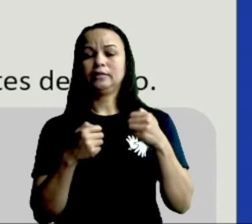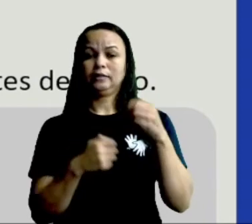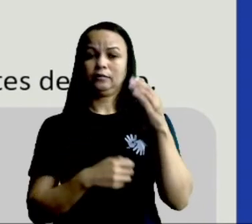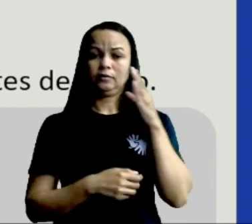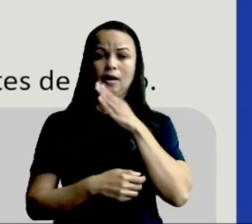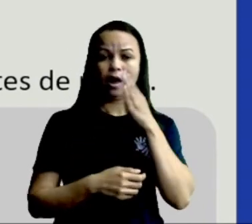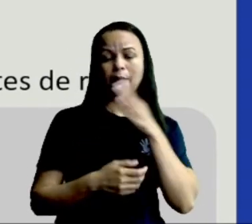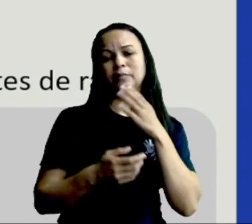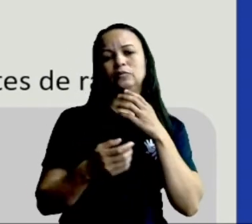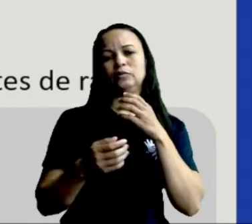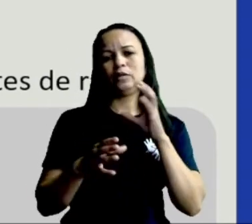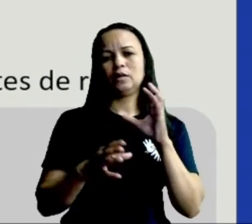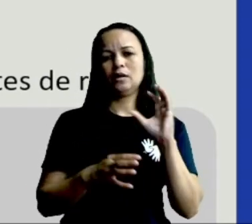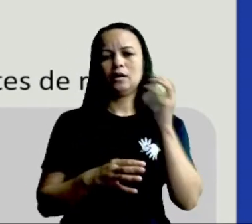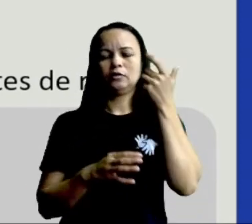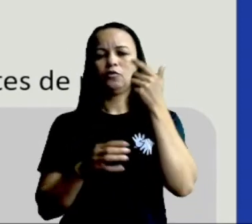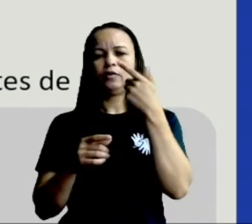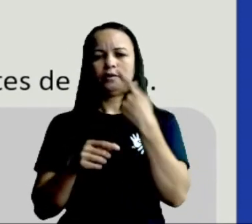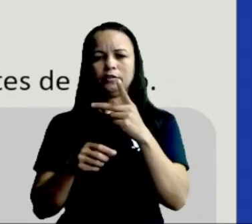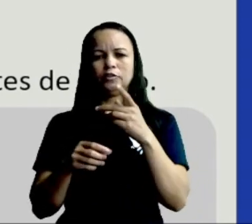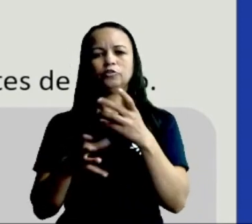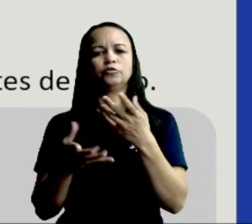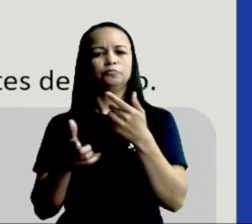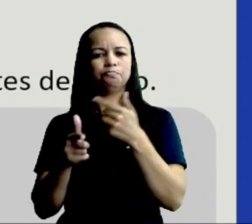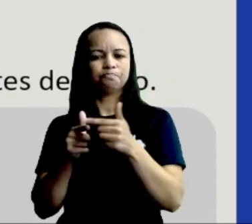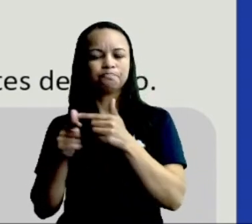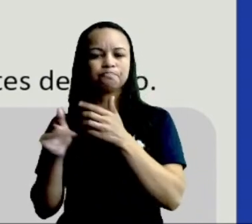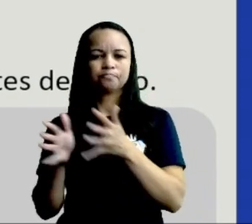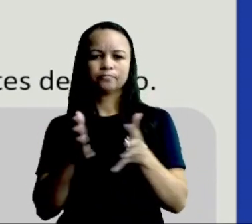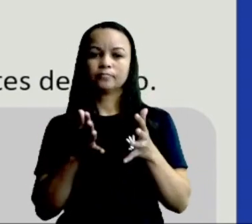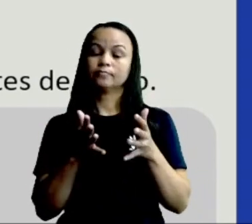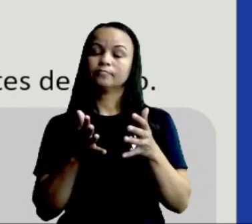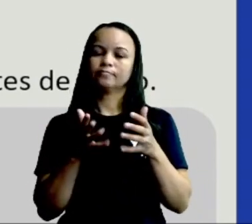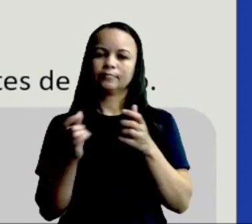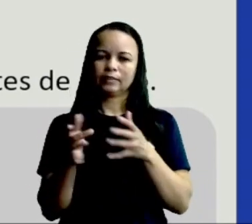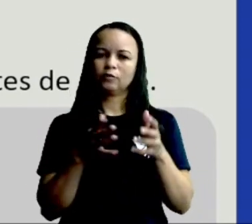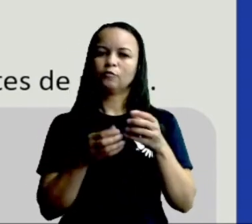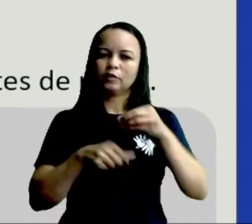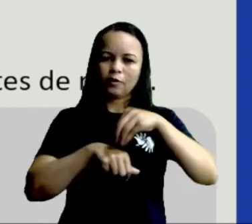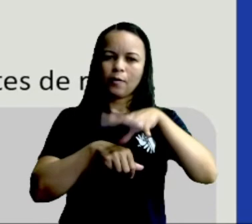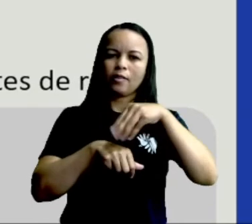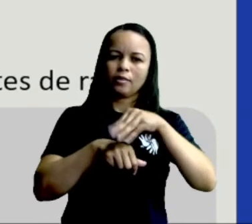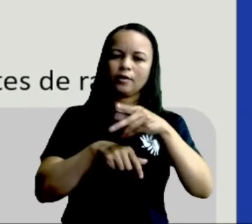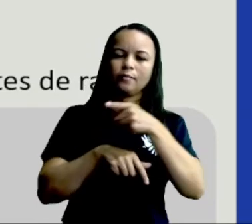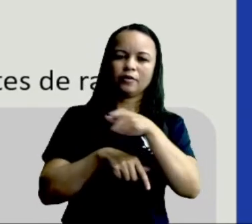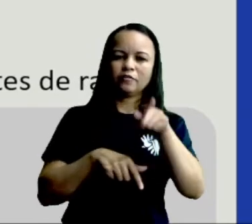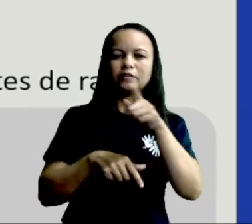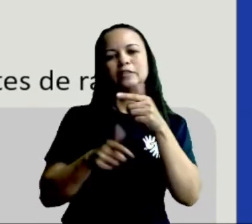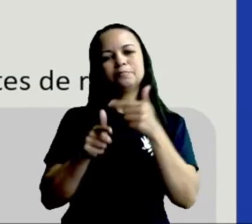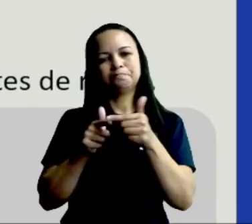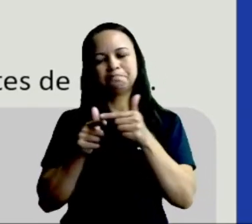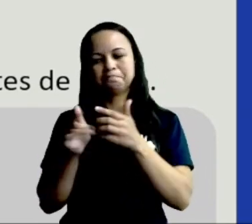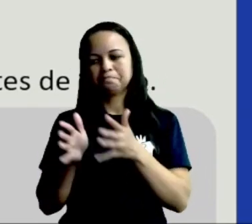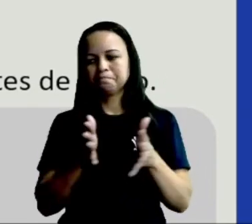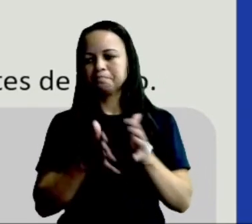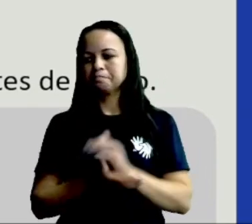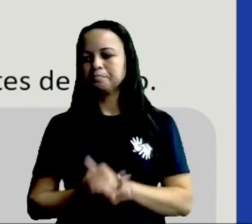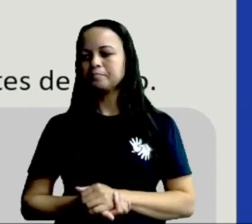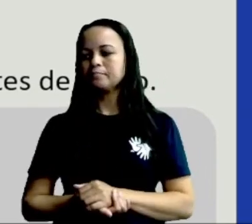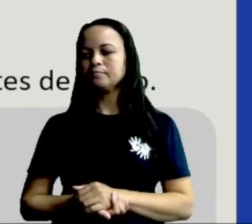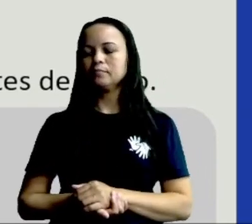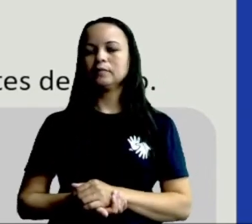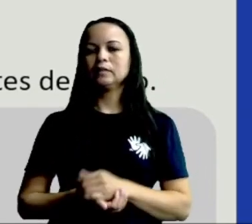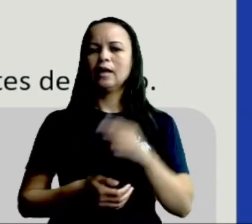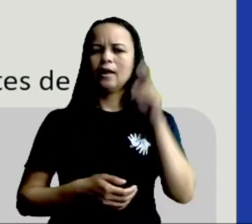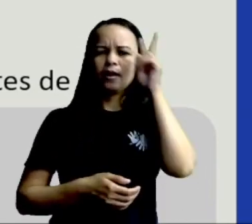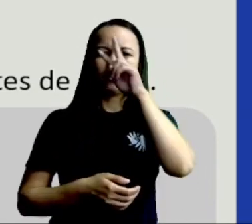rápido de resolver esse problema. Ele vai dar um pouquinho de trabalho, mas eu vou dar umas dicas aqui a vocês. Então, vejam só. Lembra lá que na ordem